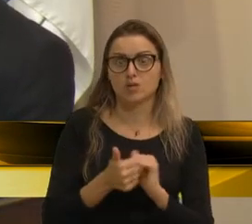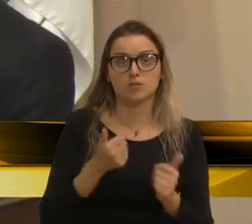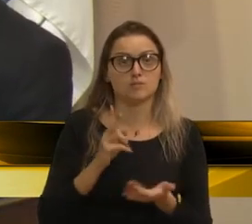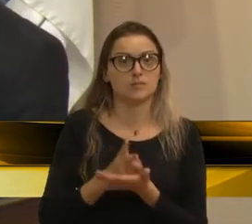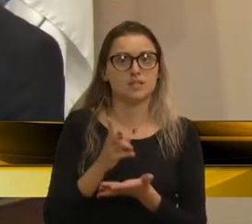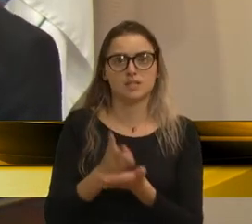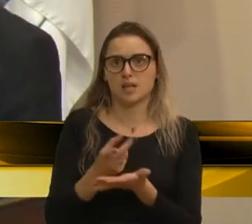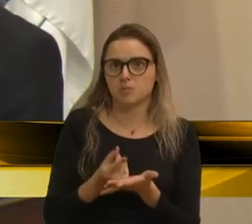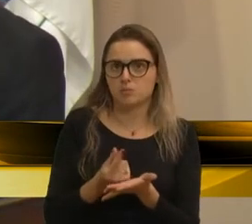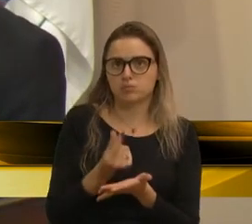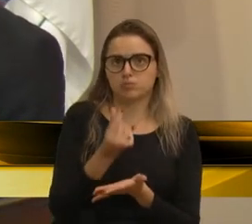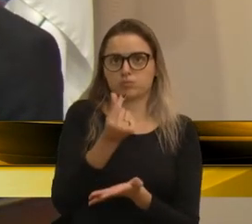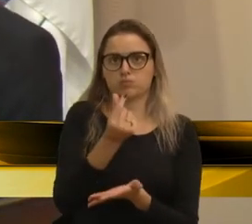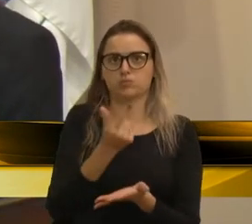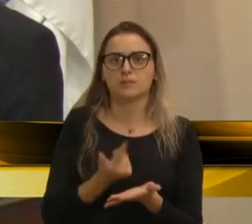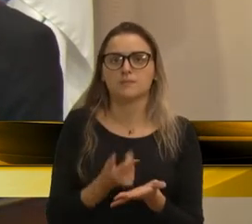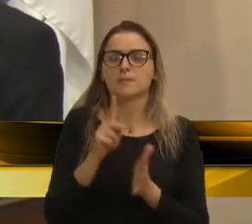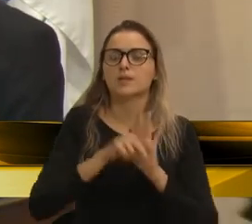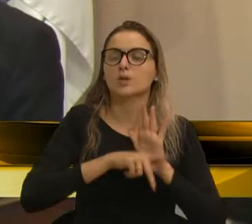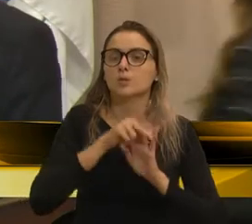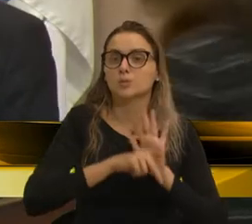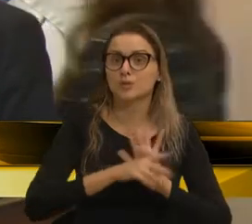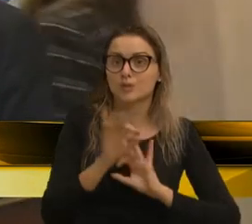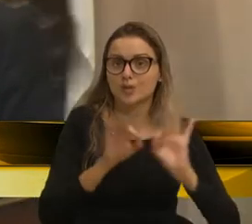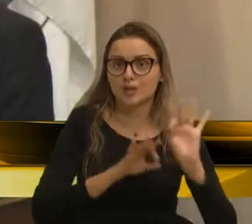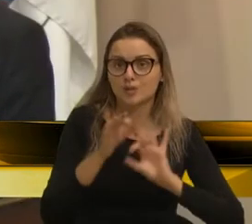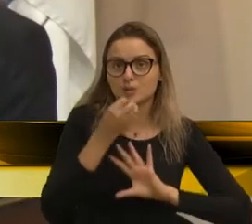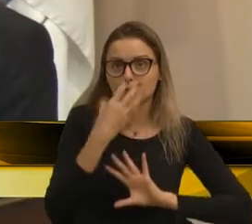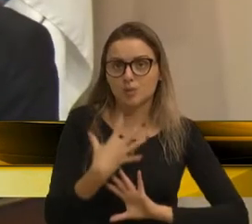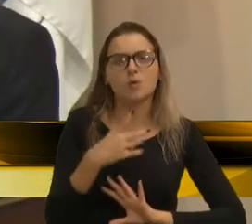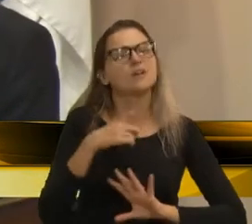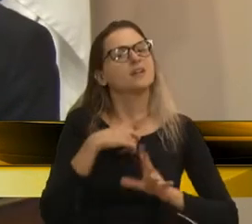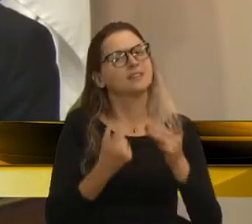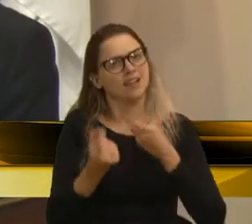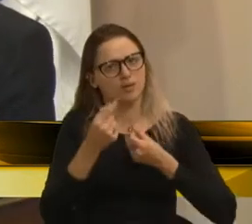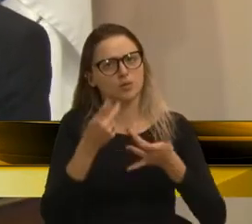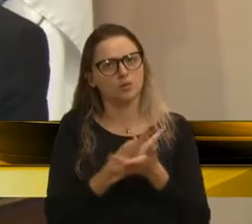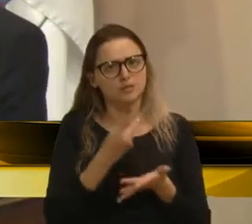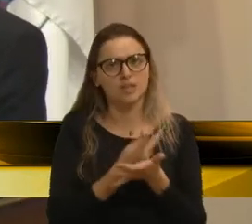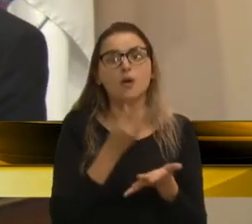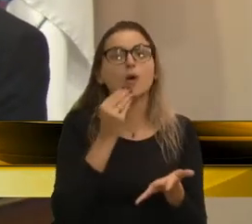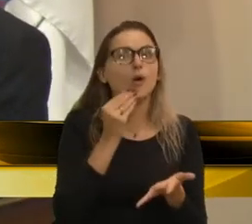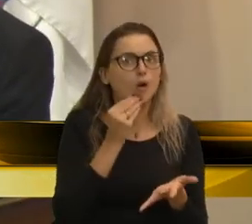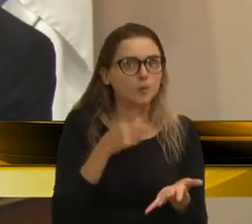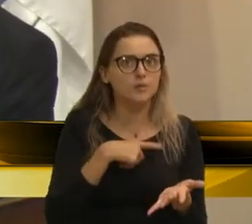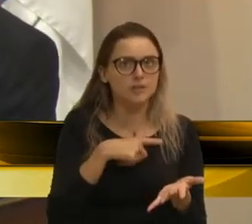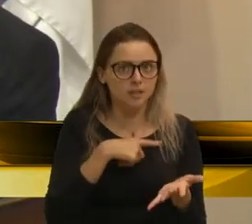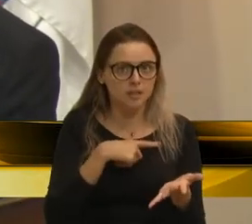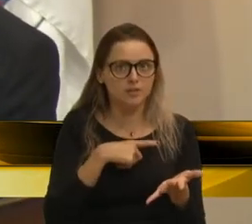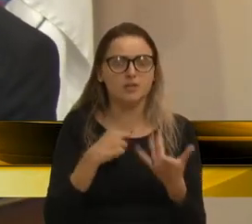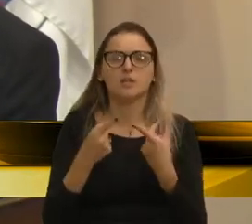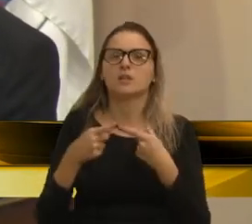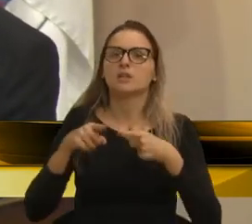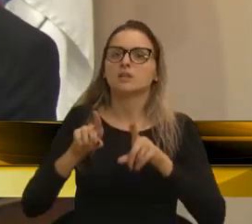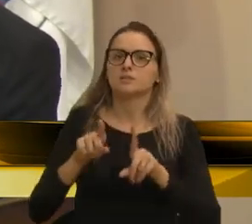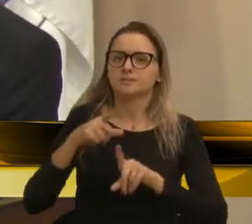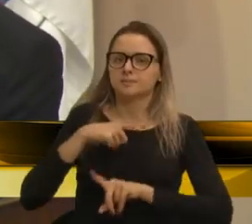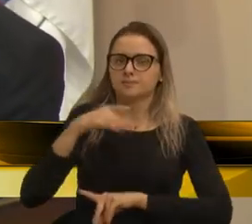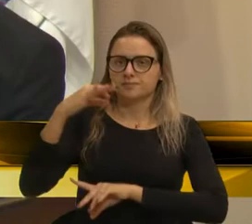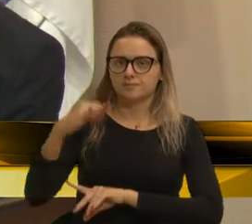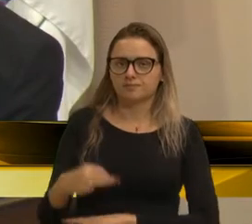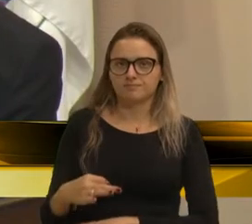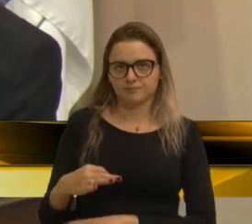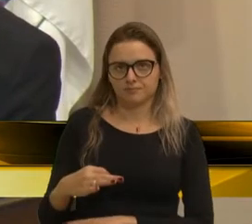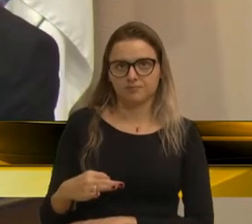com projetos bons, com erros, sim, com erros, mas eu tenho certeza, vereador Felipe,